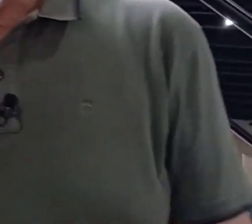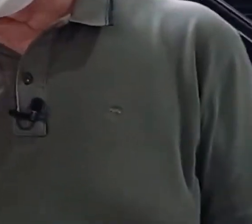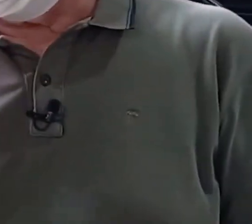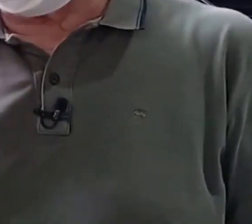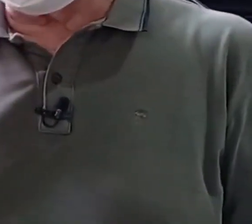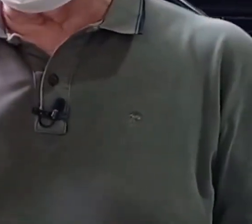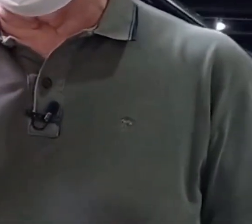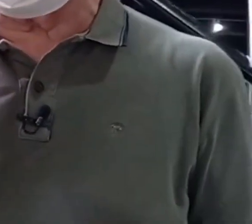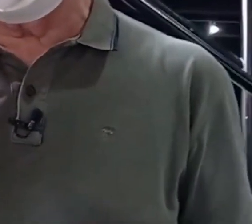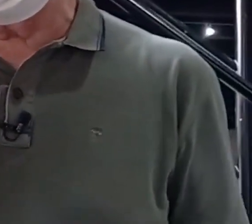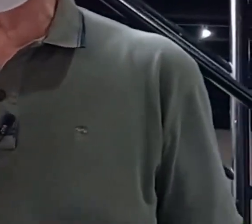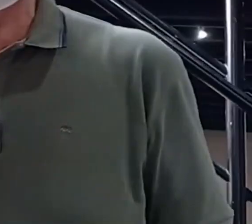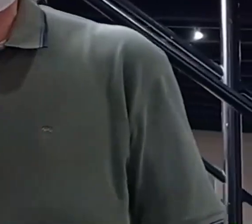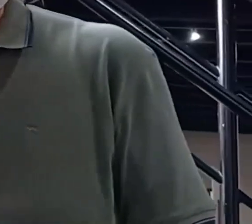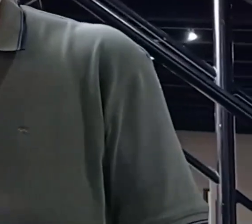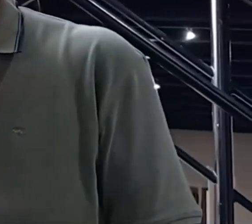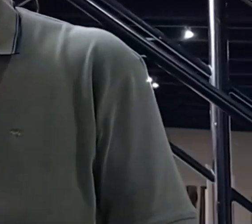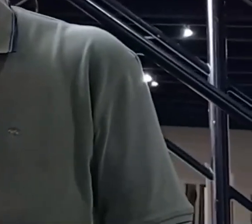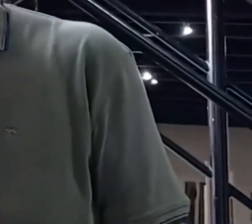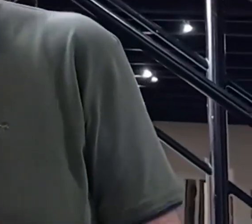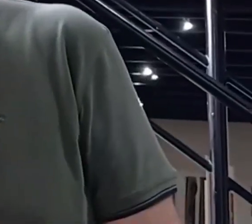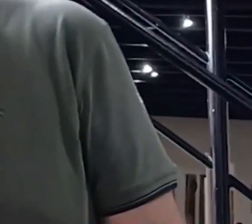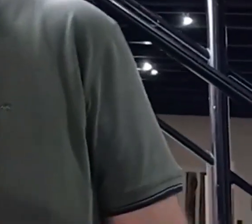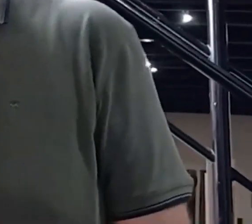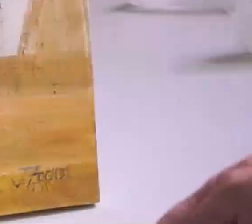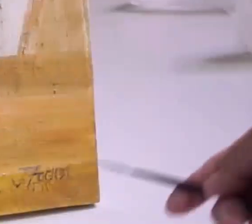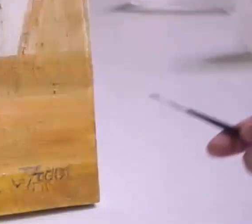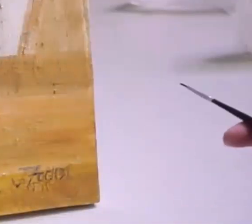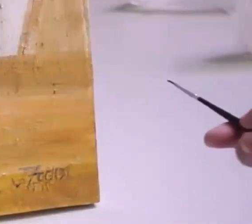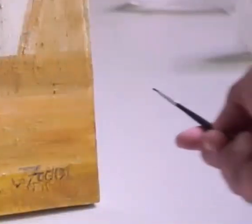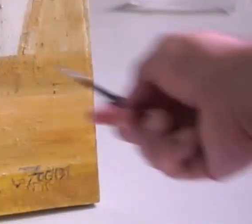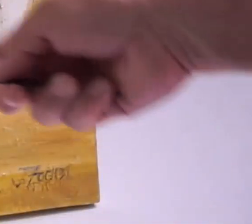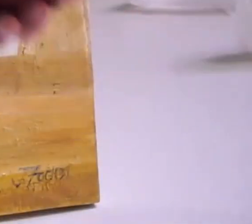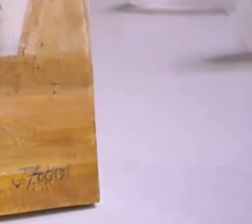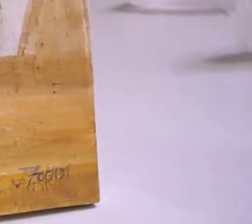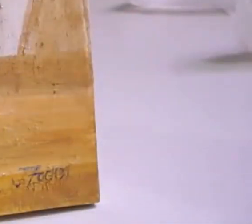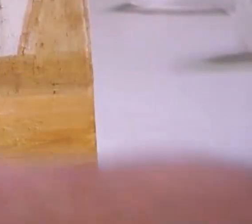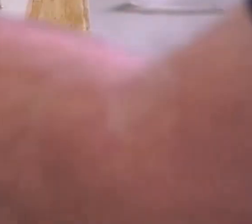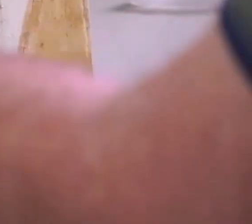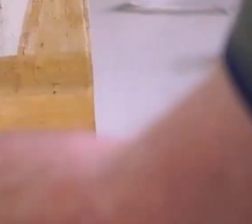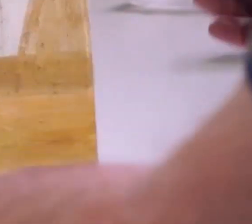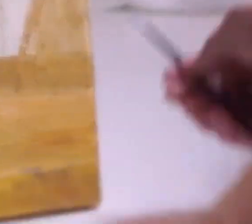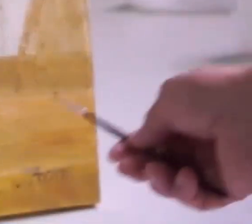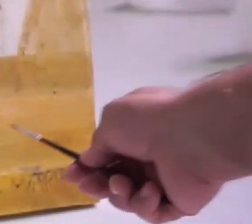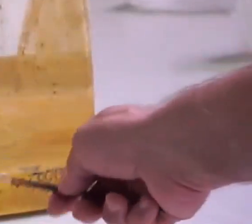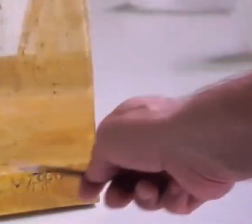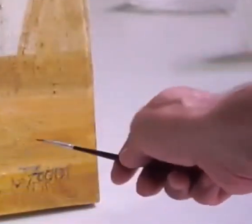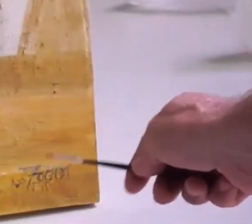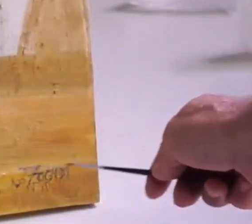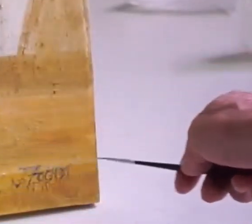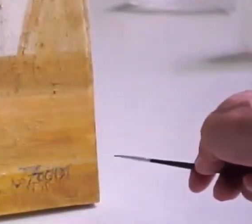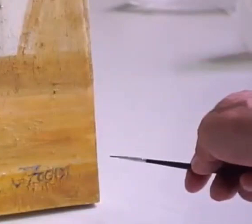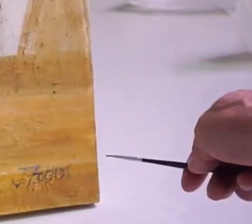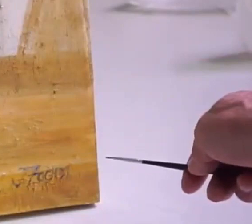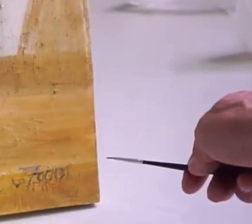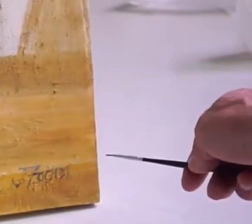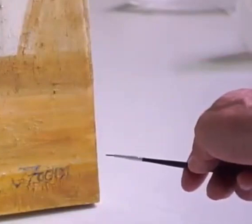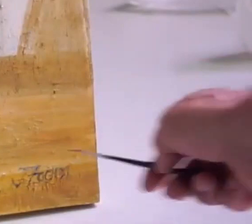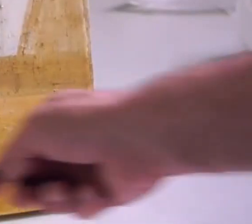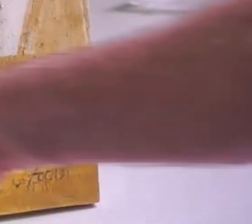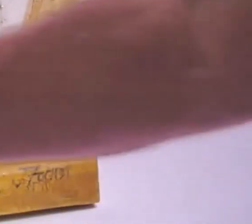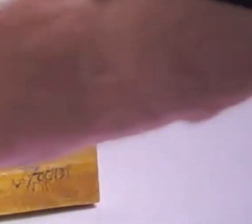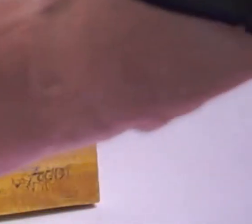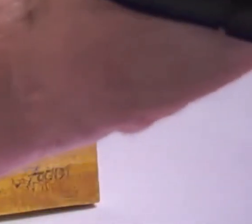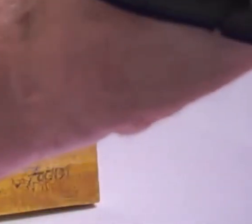terminavam a assinatura como se fosse o último pincelada. Eu fiz aqui só para dar uma demonstração. Mas na hora que eu terminar a obra, eu assino